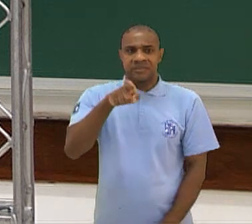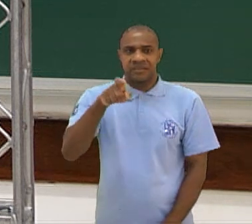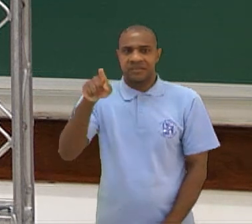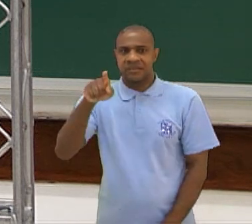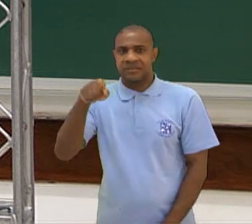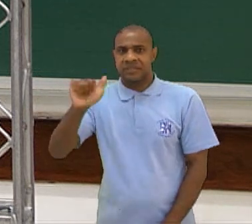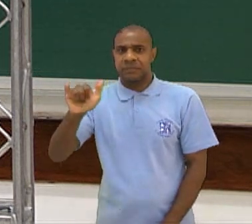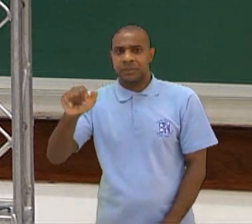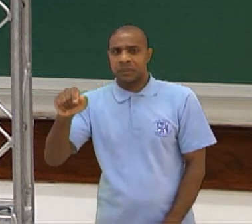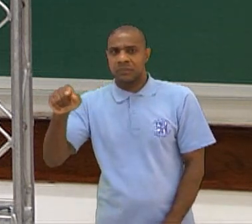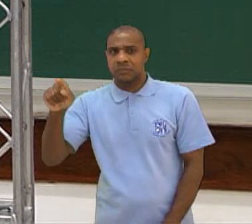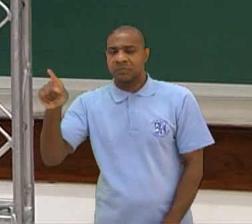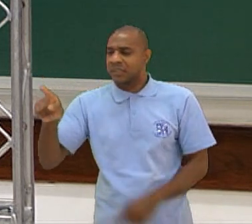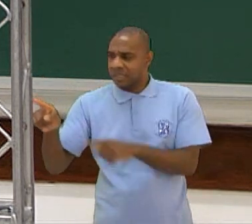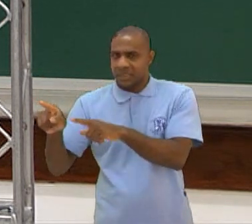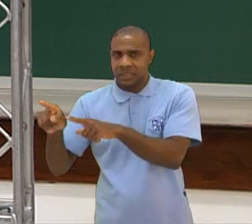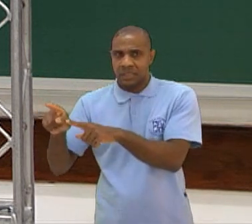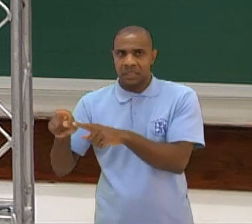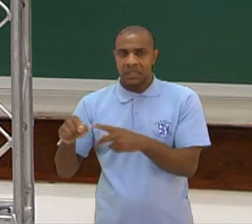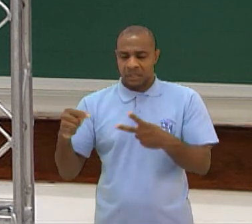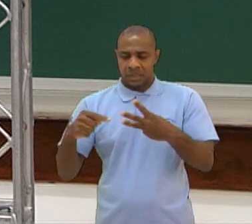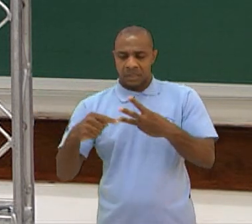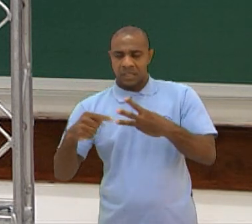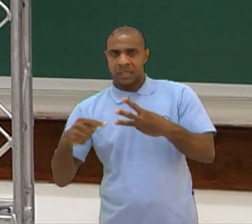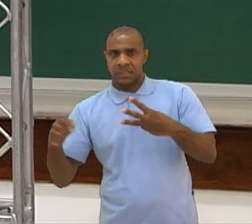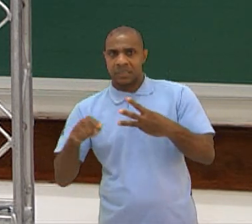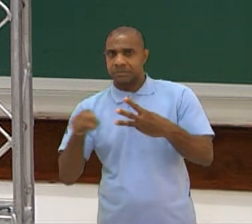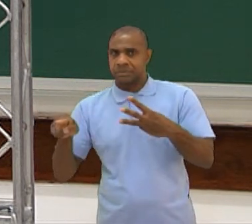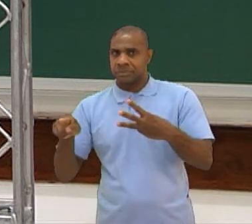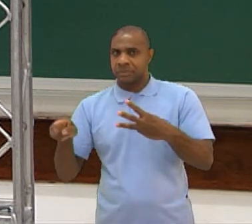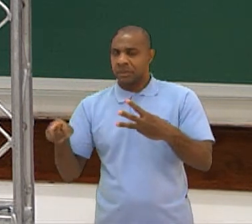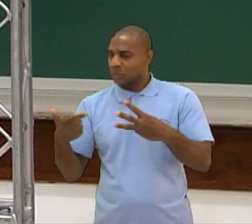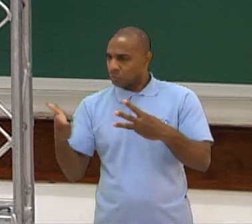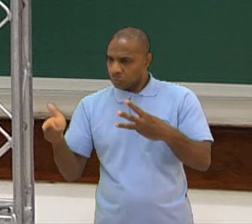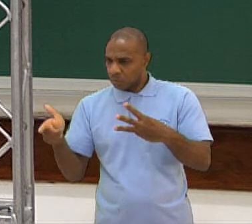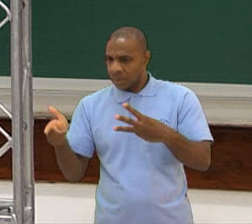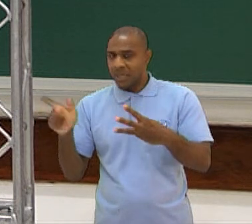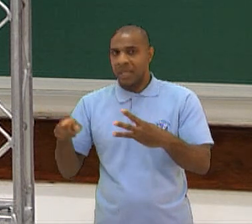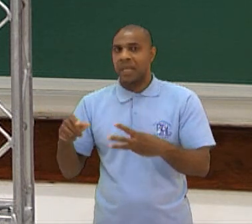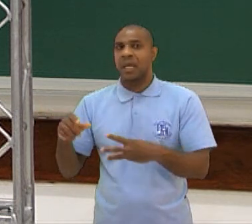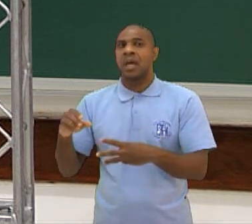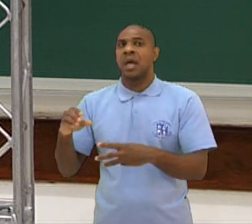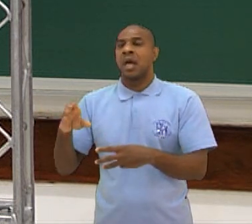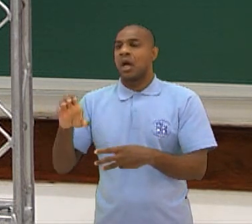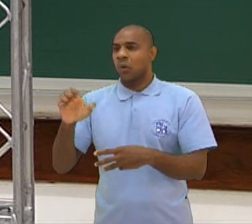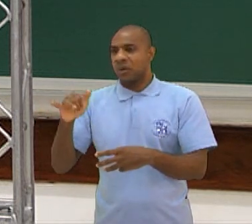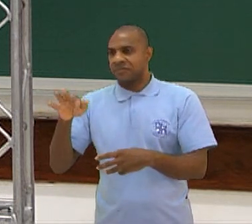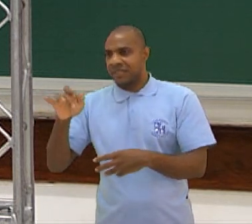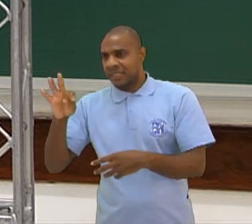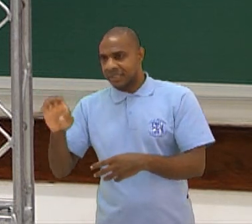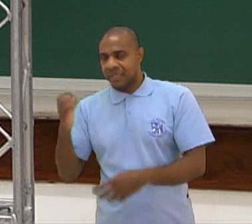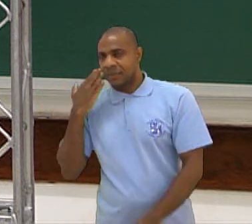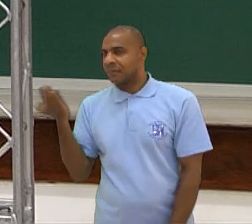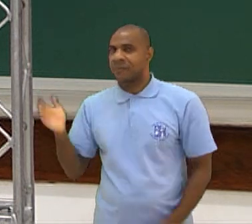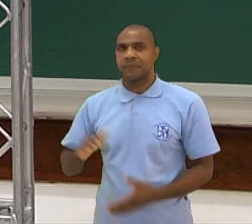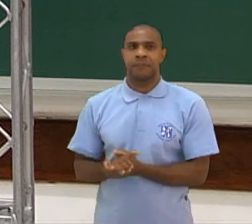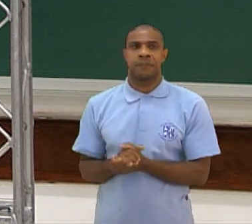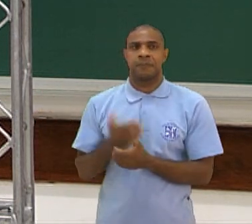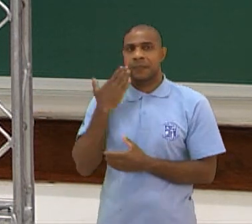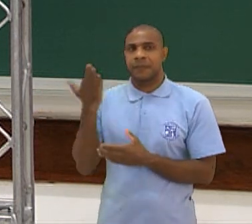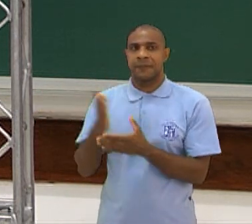Detalhe importante. Professor, por que o K não é a incógnita e o Z é a incógnita? Boa pergunta.